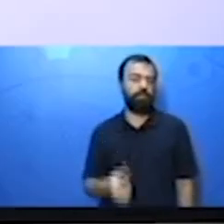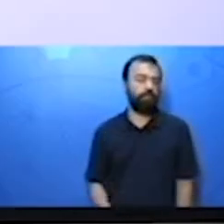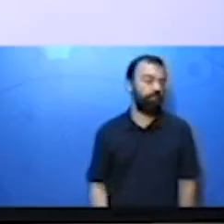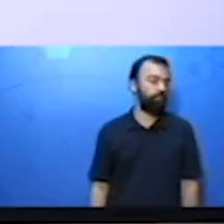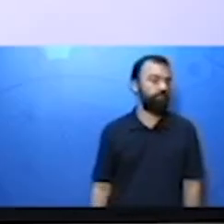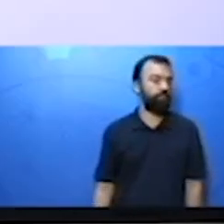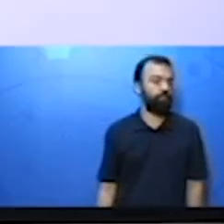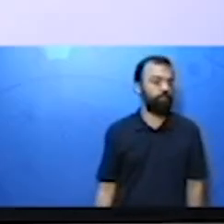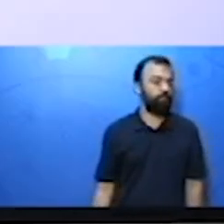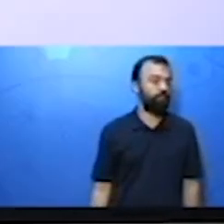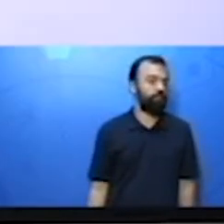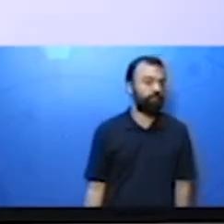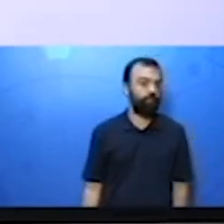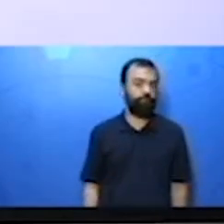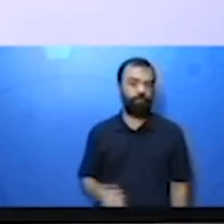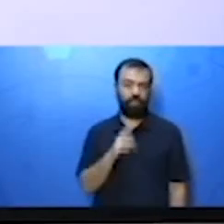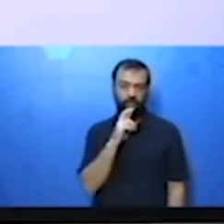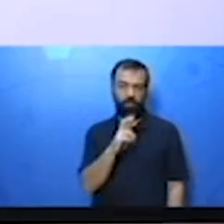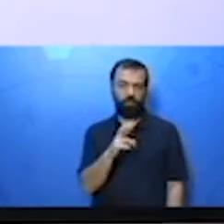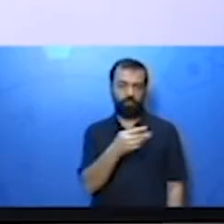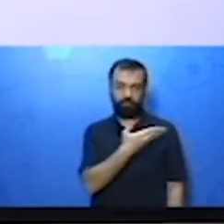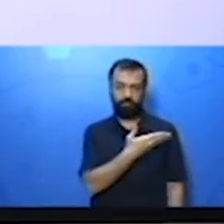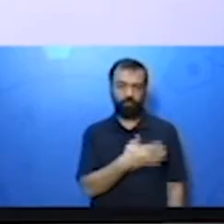Muito bem.